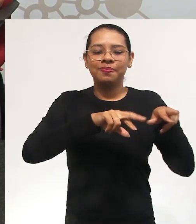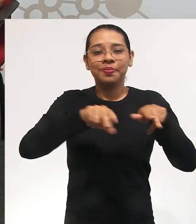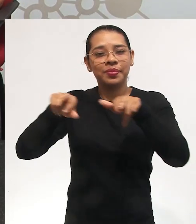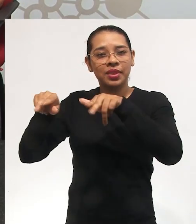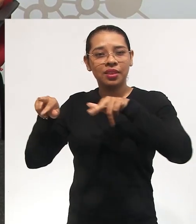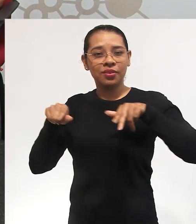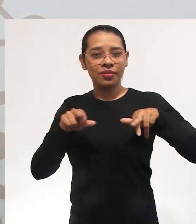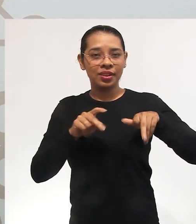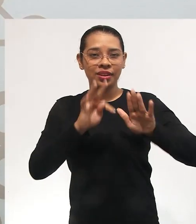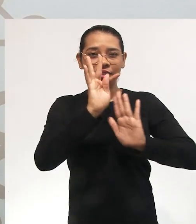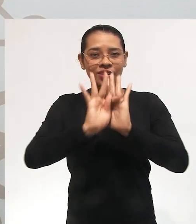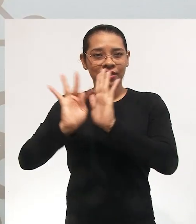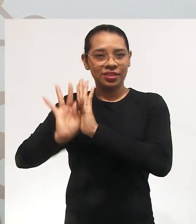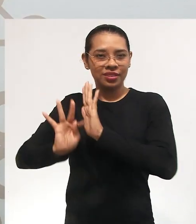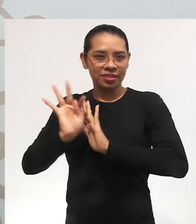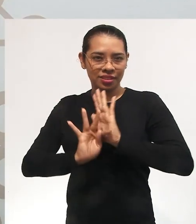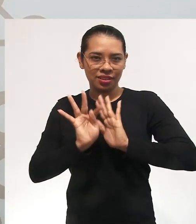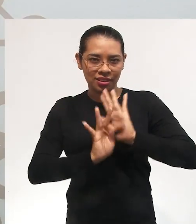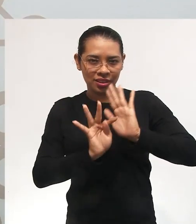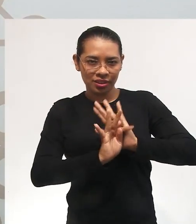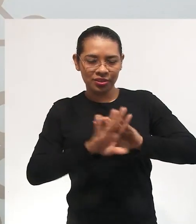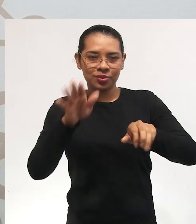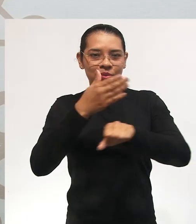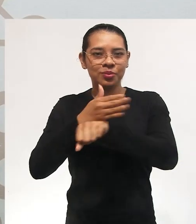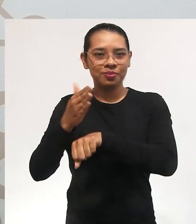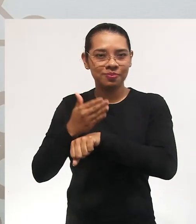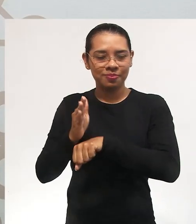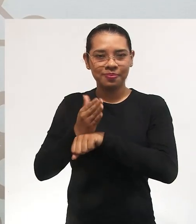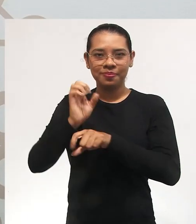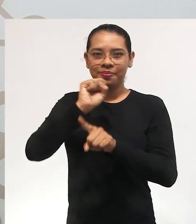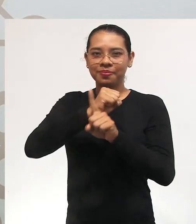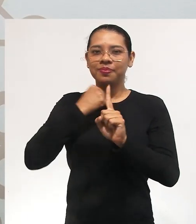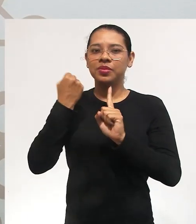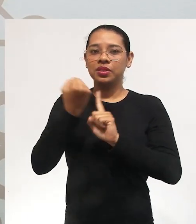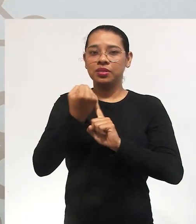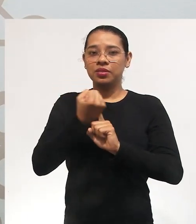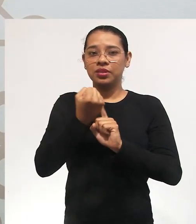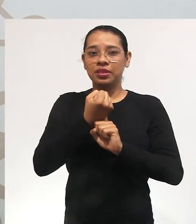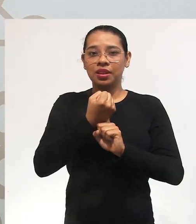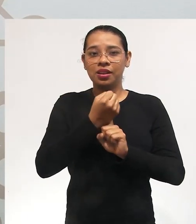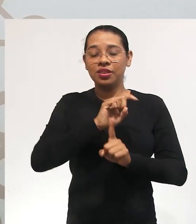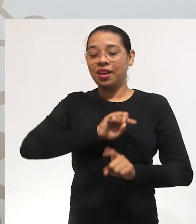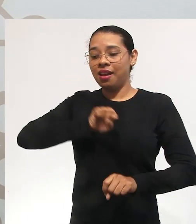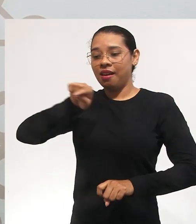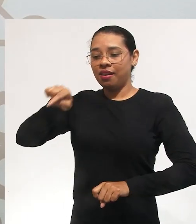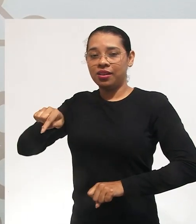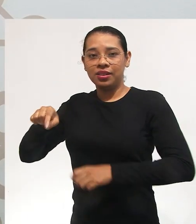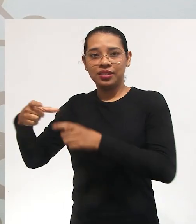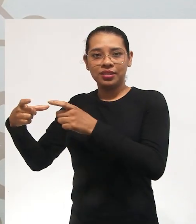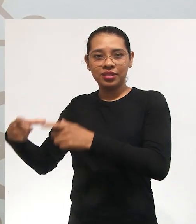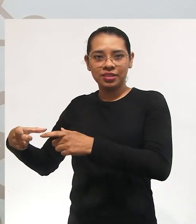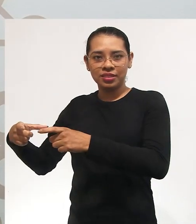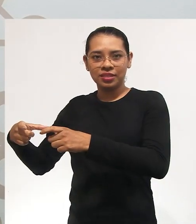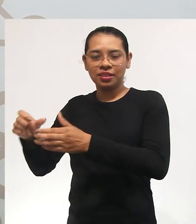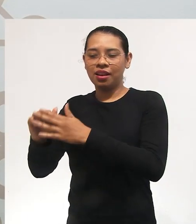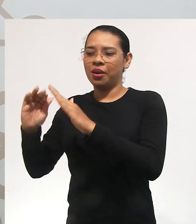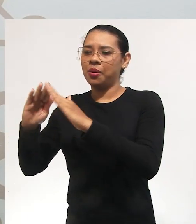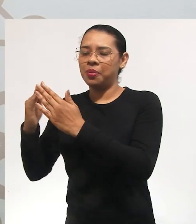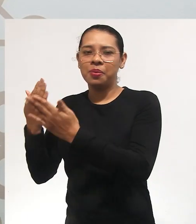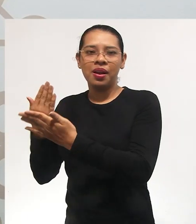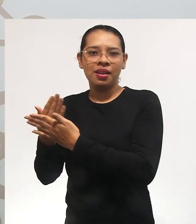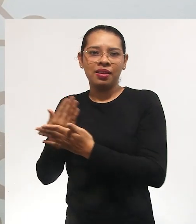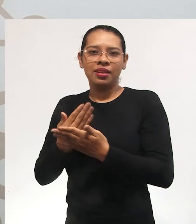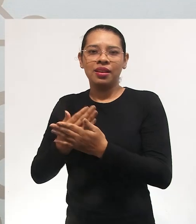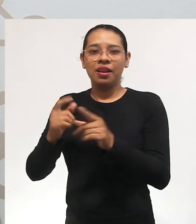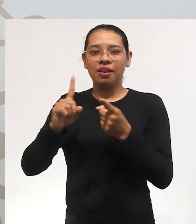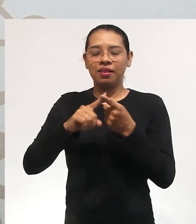do rótulo, trazer mesmo os textos que estão aí nas práticas sociais para o contexto de sala de aula, porque daí os